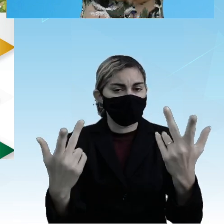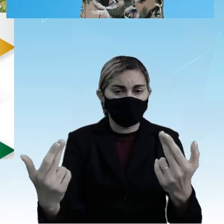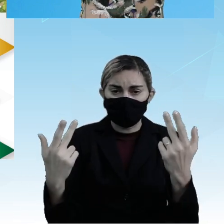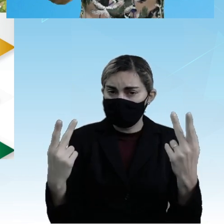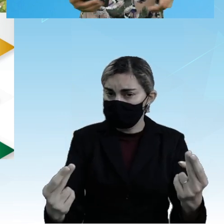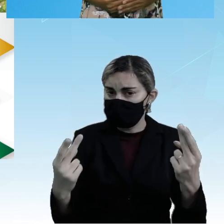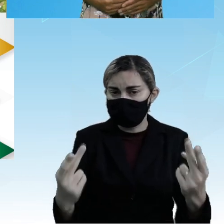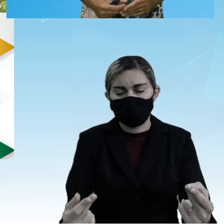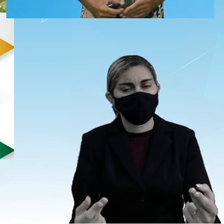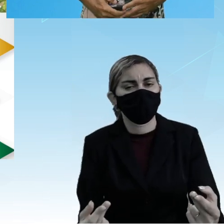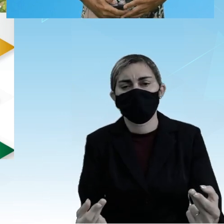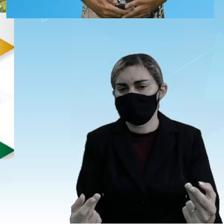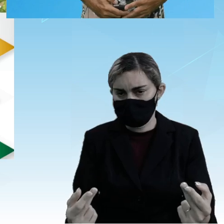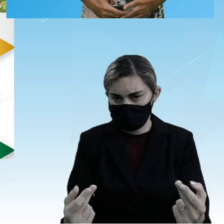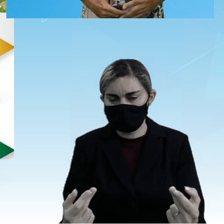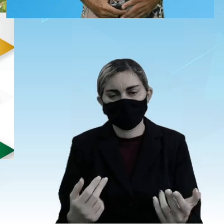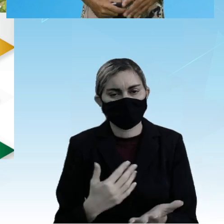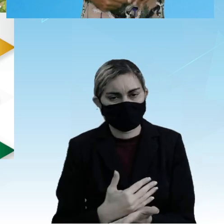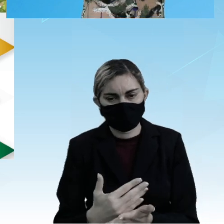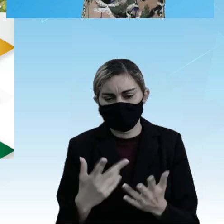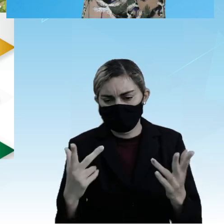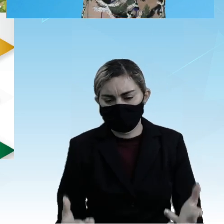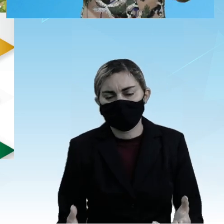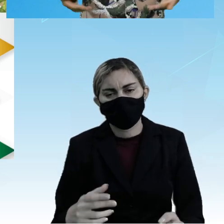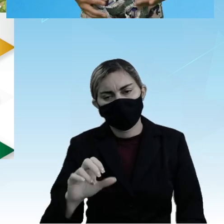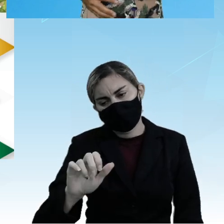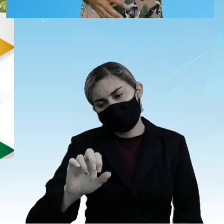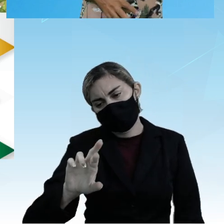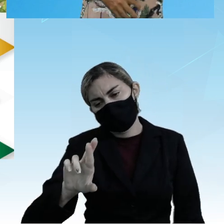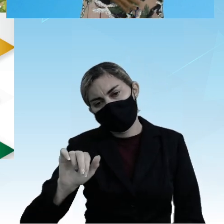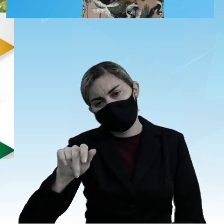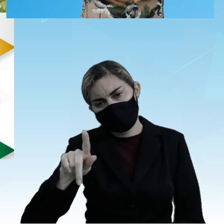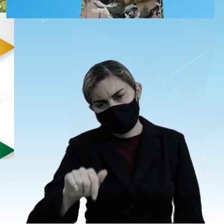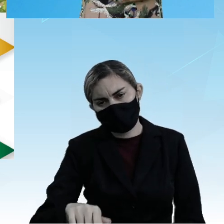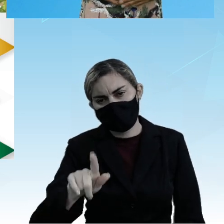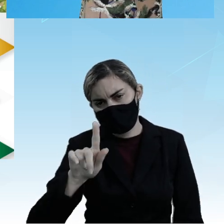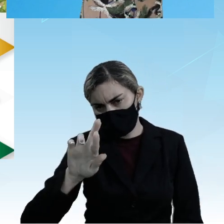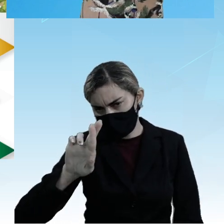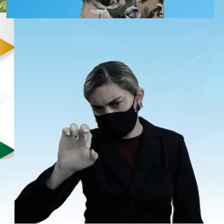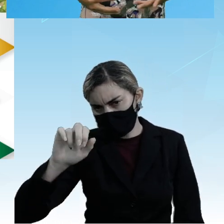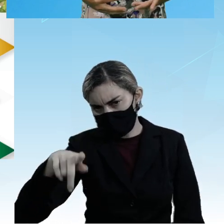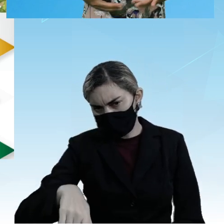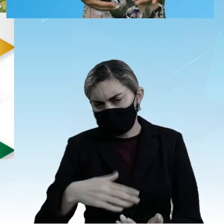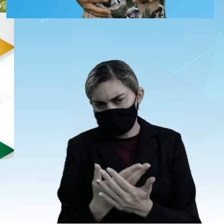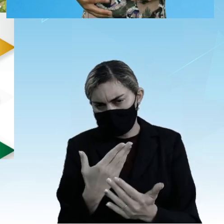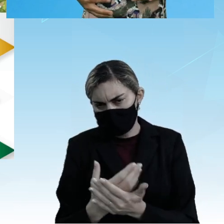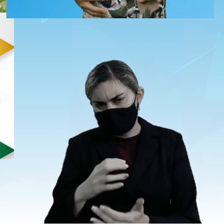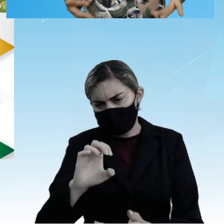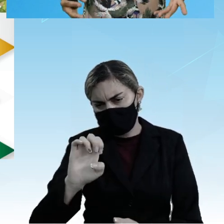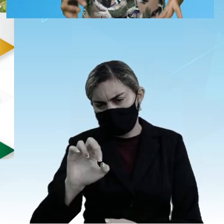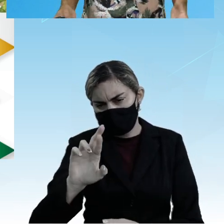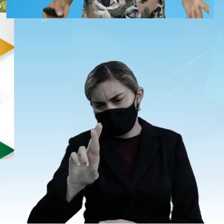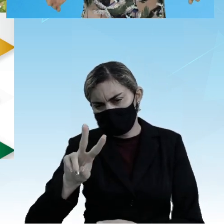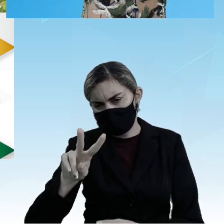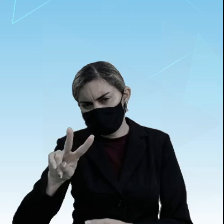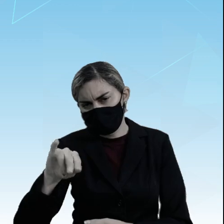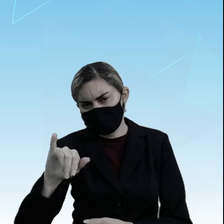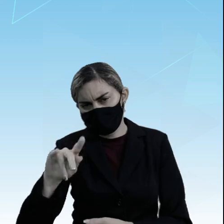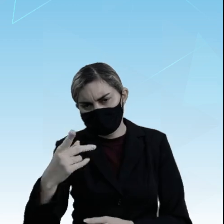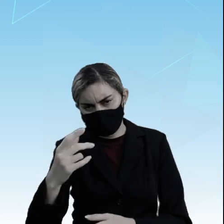idênticos aos que originaram. Gregor Mendel, ele começou a estudar a questão das ervilhas. Ele fez ali